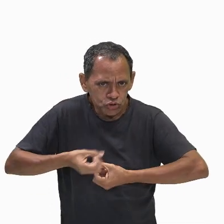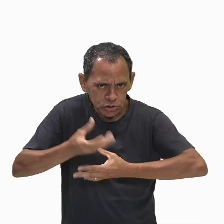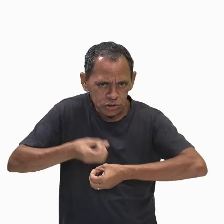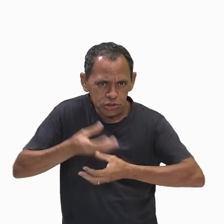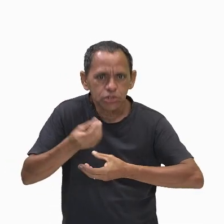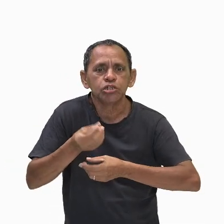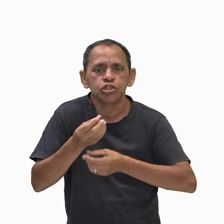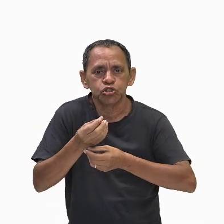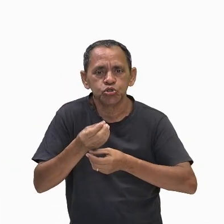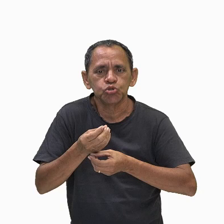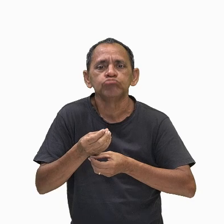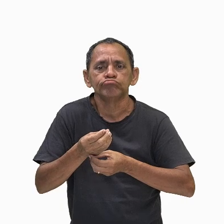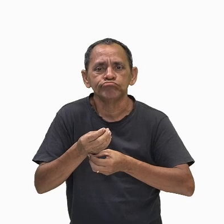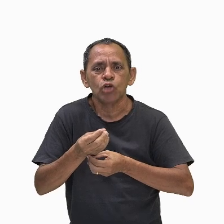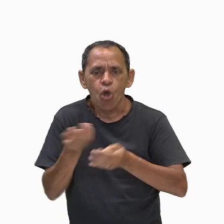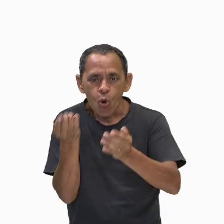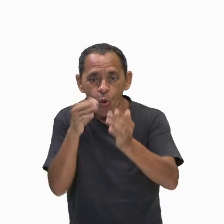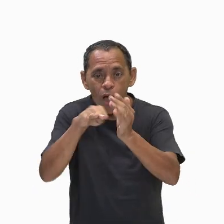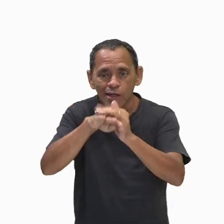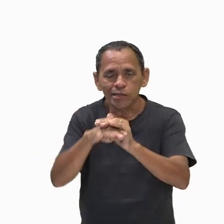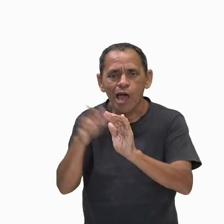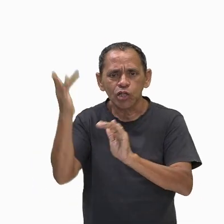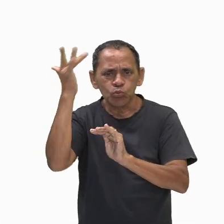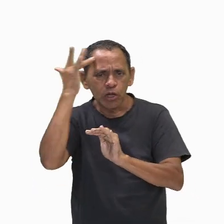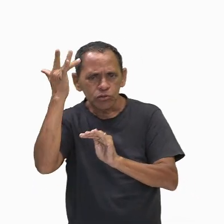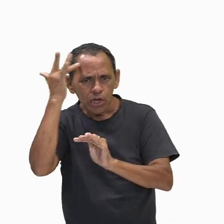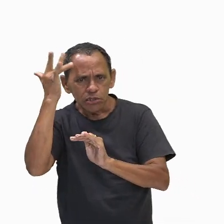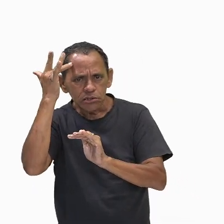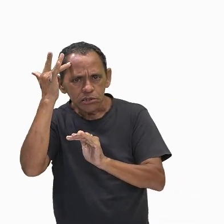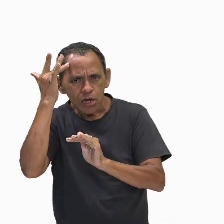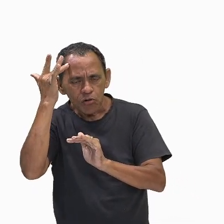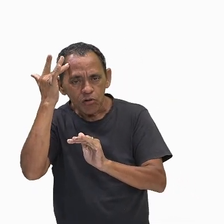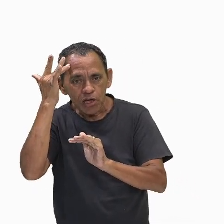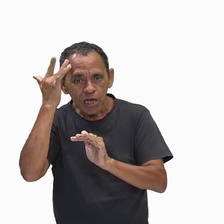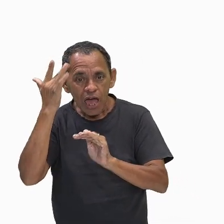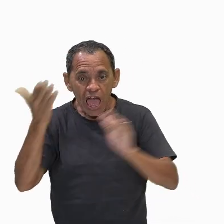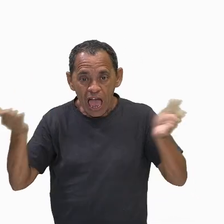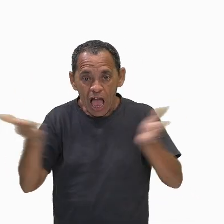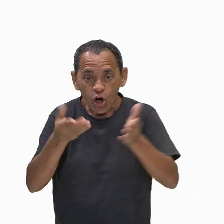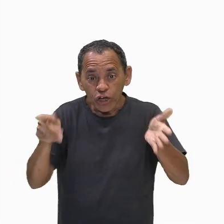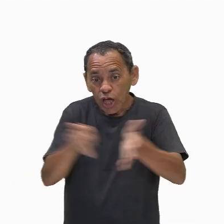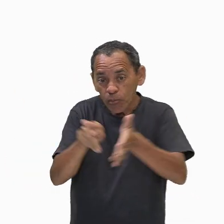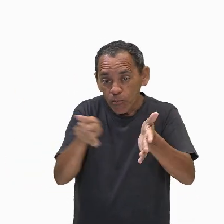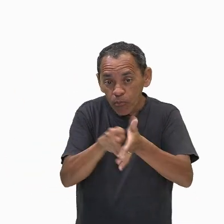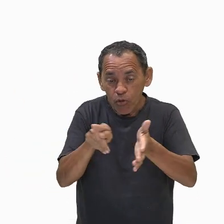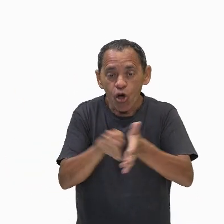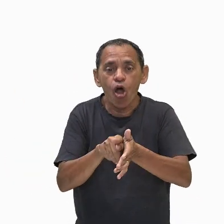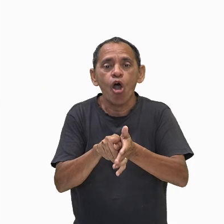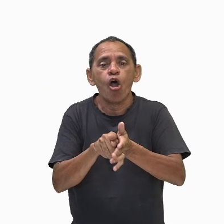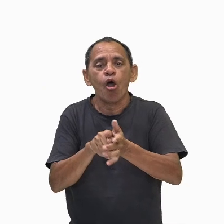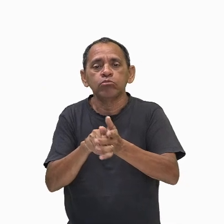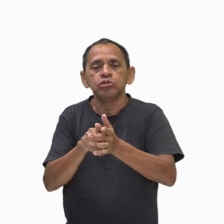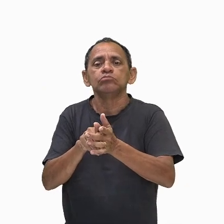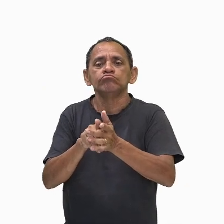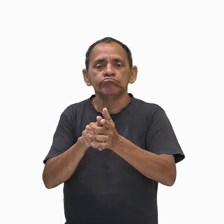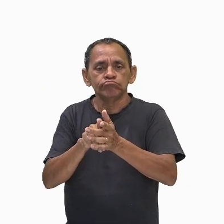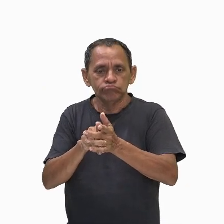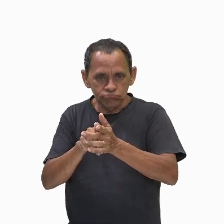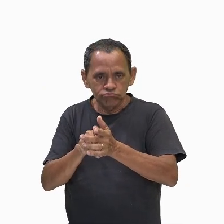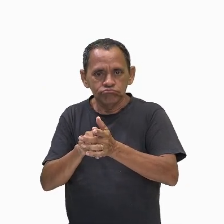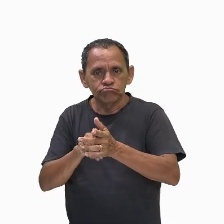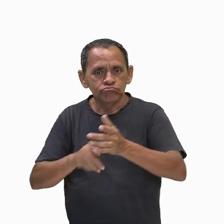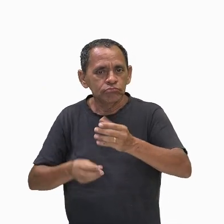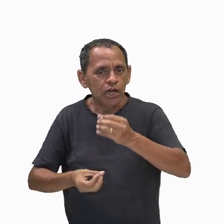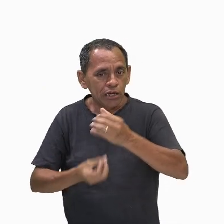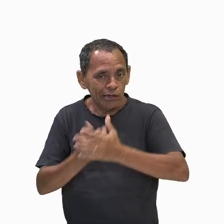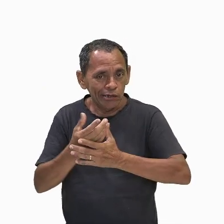em amadurecimento, né, em maturação e estão aptos, estão prontos para gerar ali